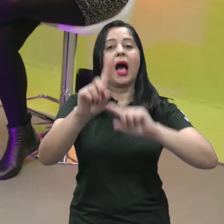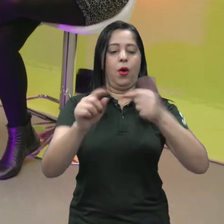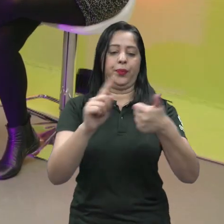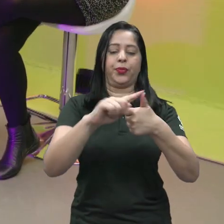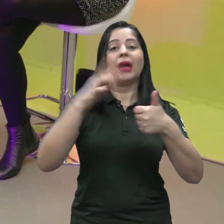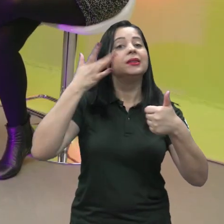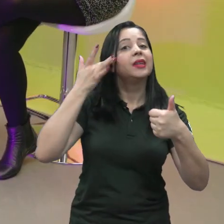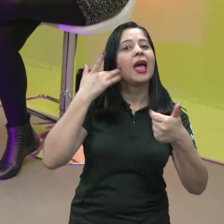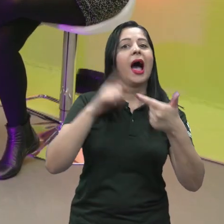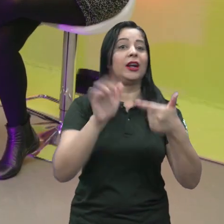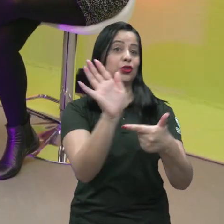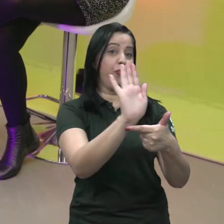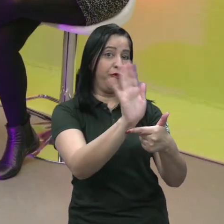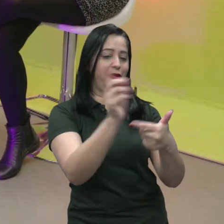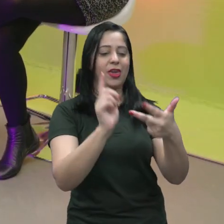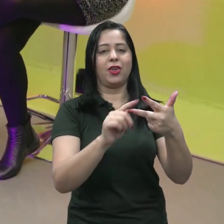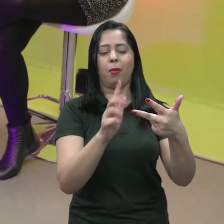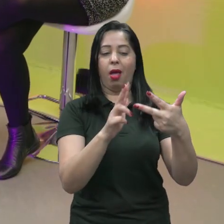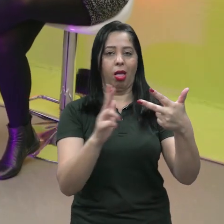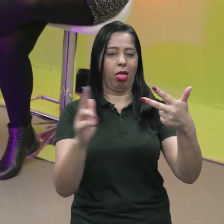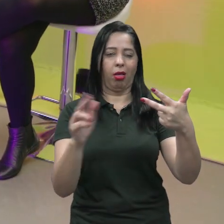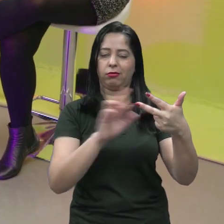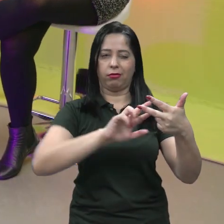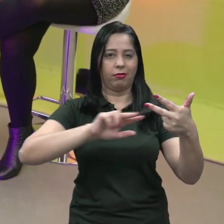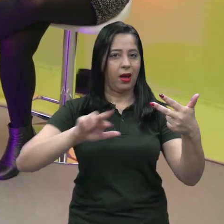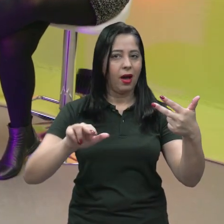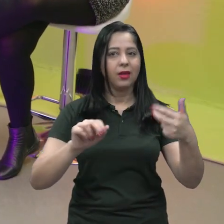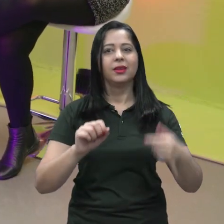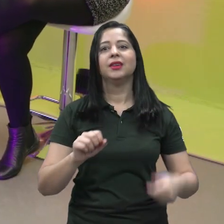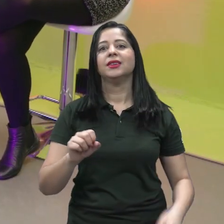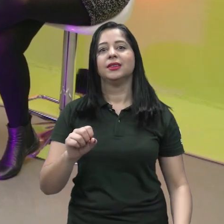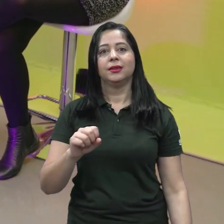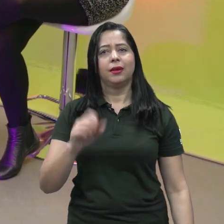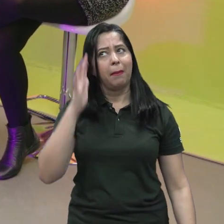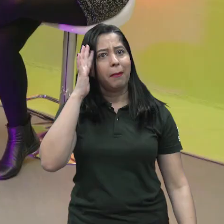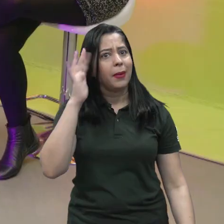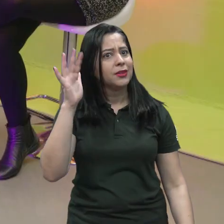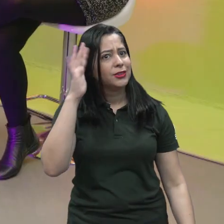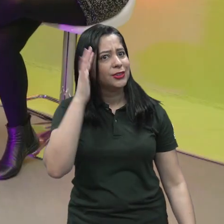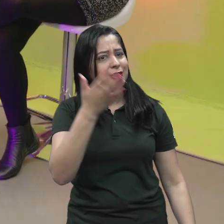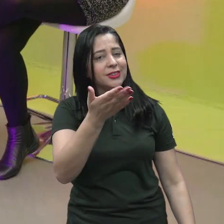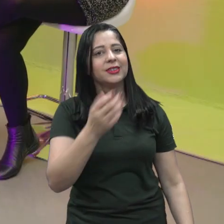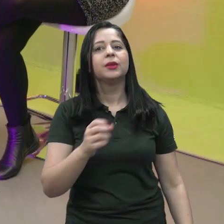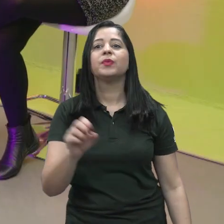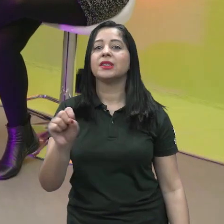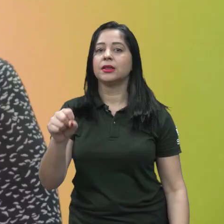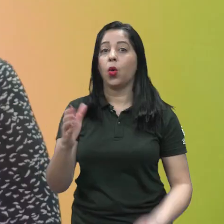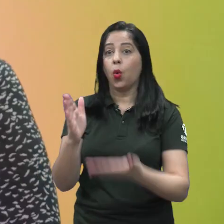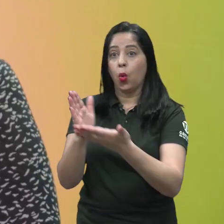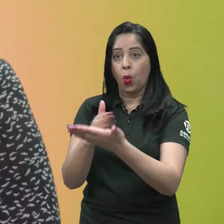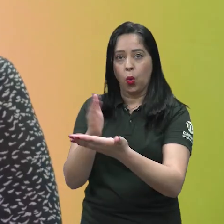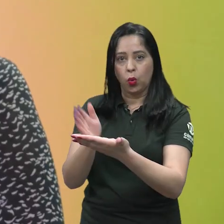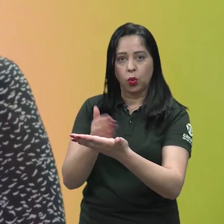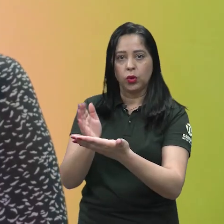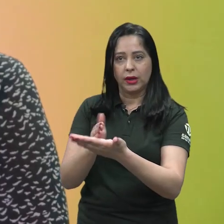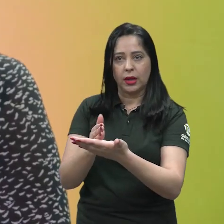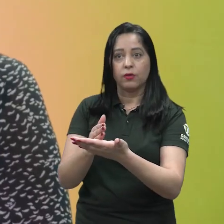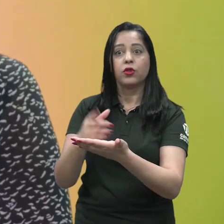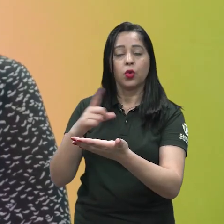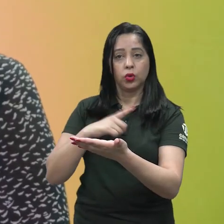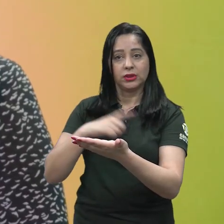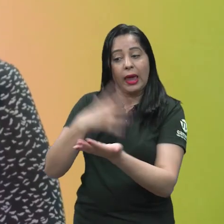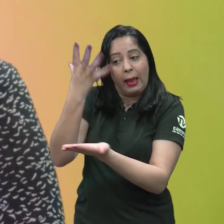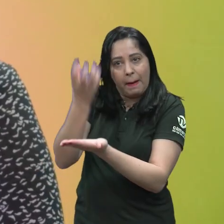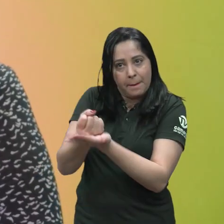peça de teatro, um filme, o que mais? Imagina, que maravilhoso. Eu ia ficar encantado. Porque o livro, ele está disponível em